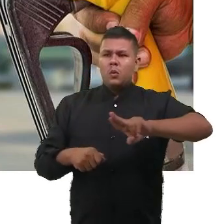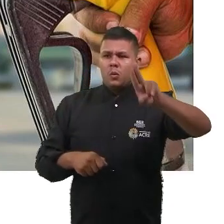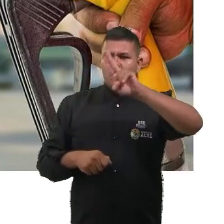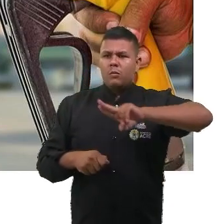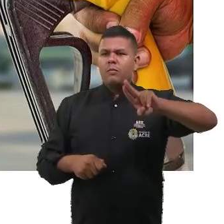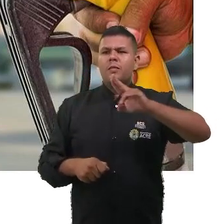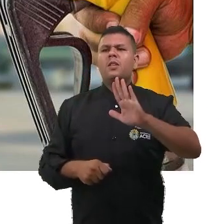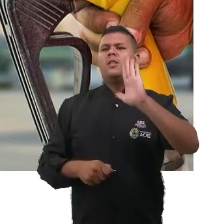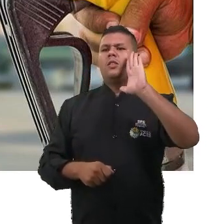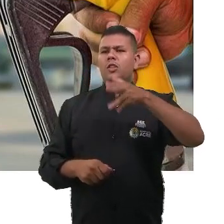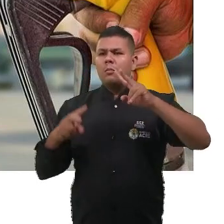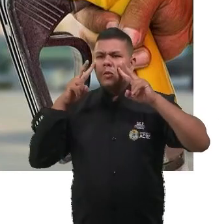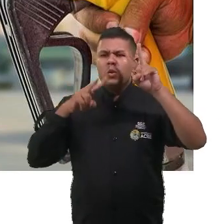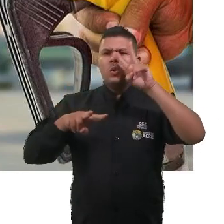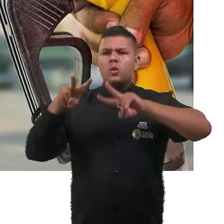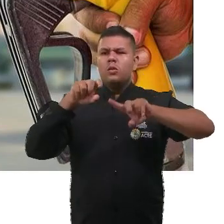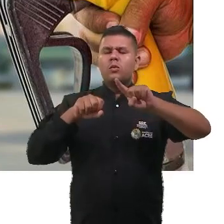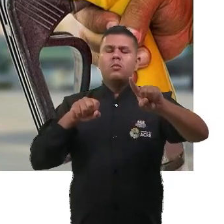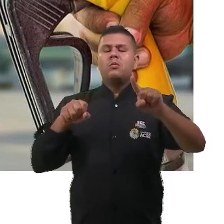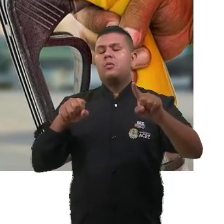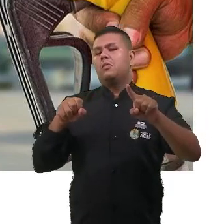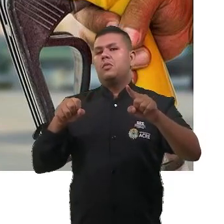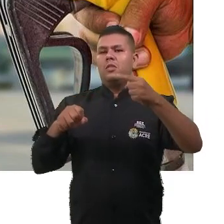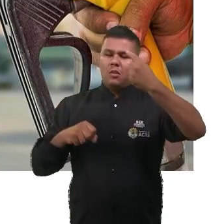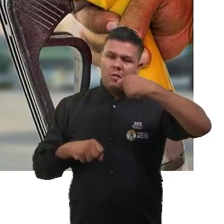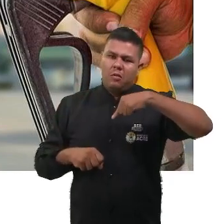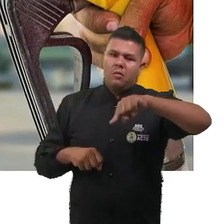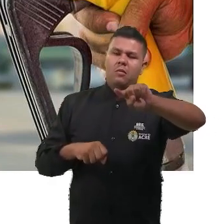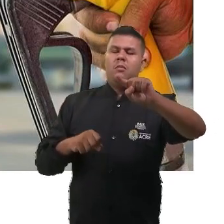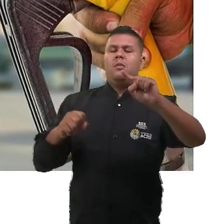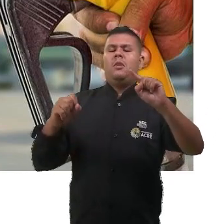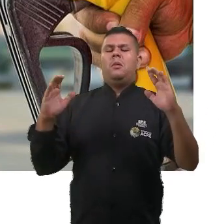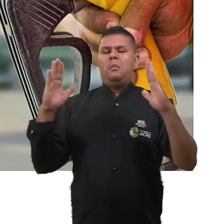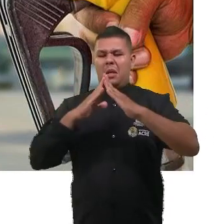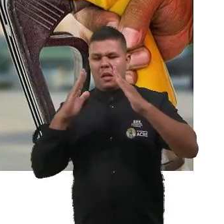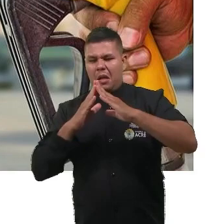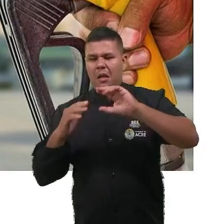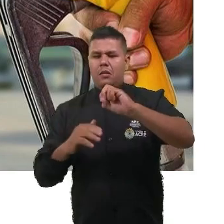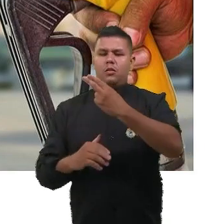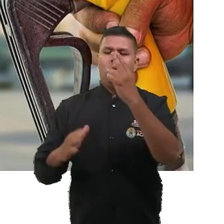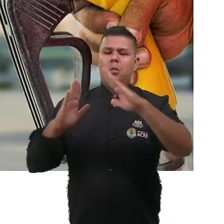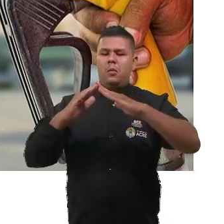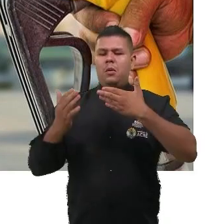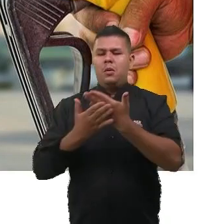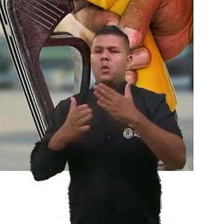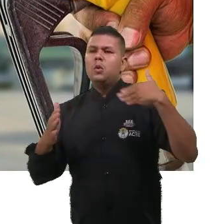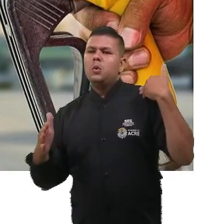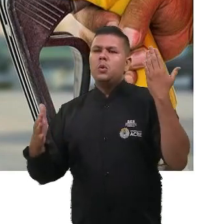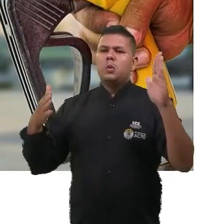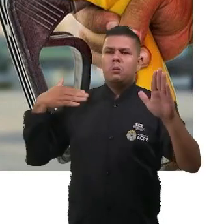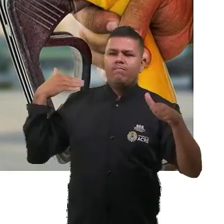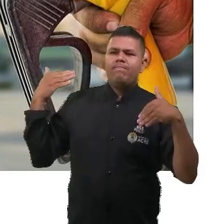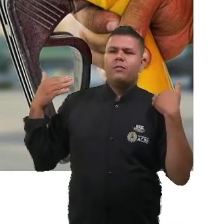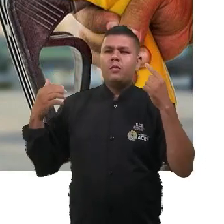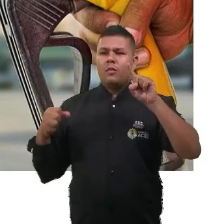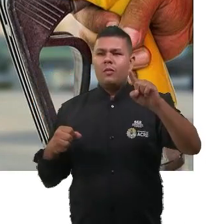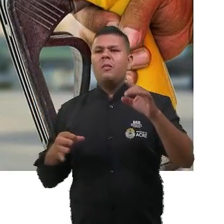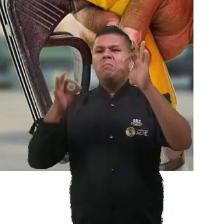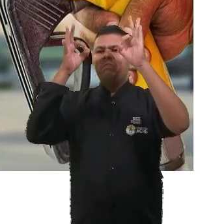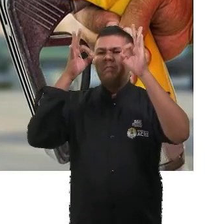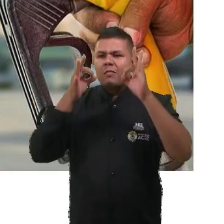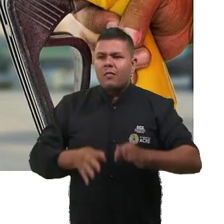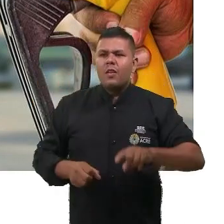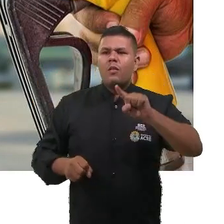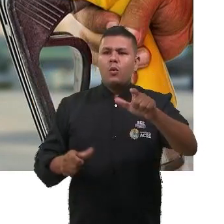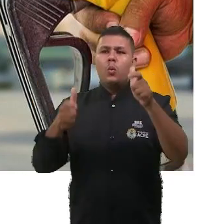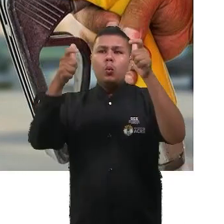mundo já viu. Você aí no trajeto da sua casa para a escola ou num passeio, eu tenho certeza que você já viu um posto